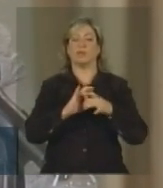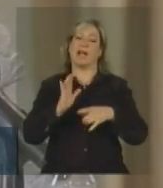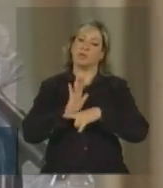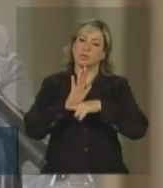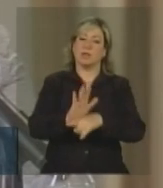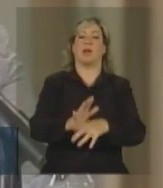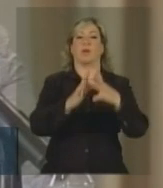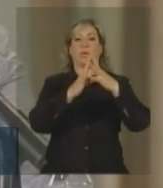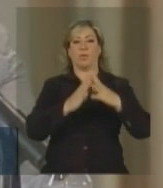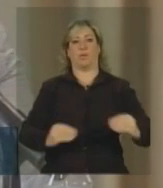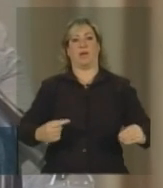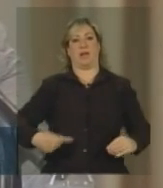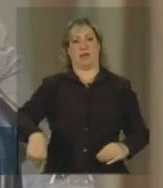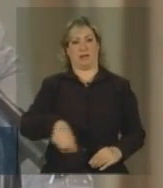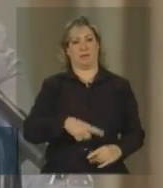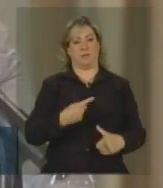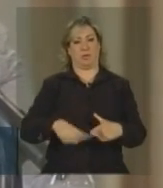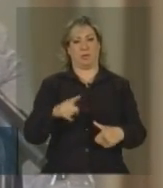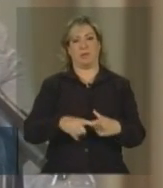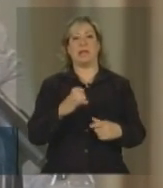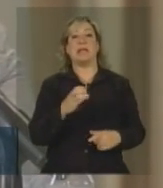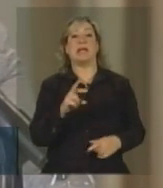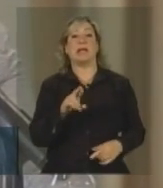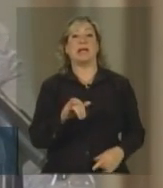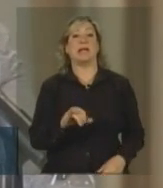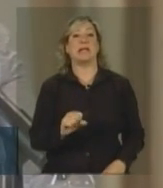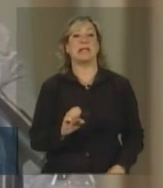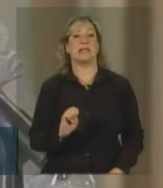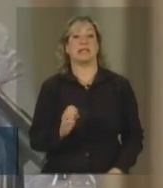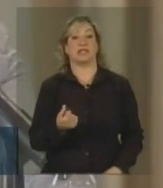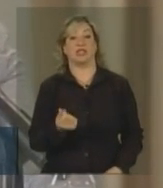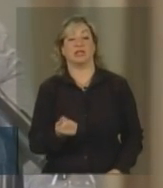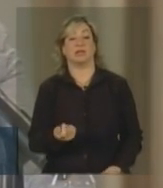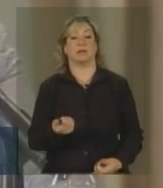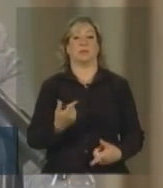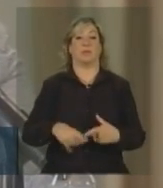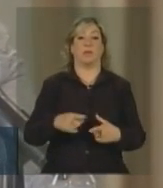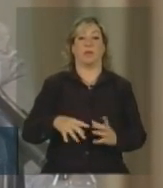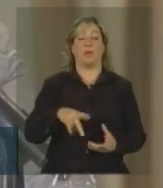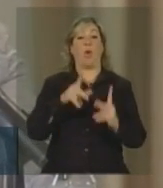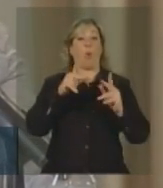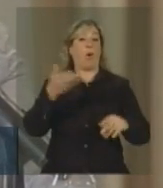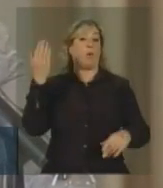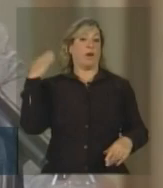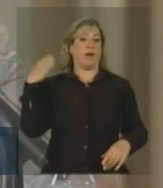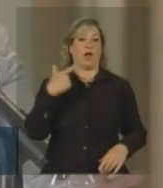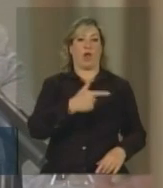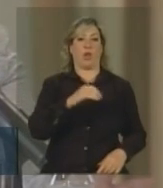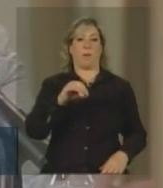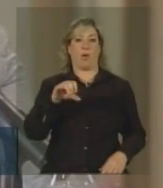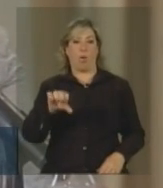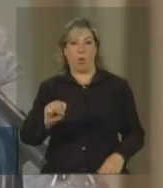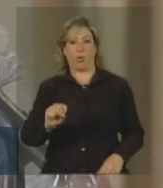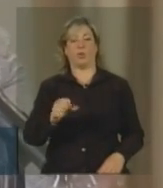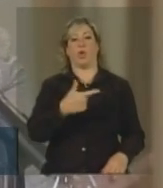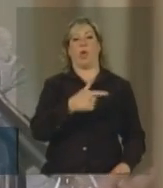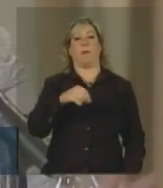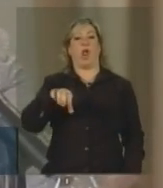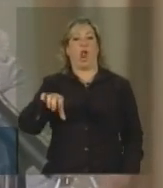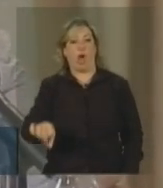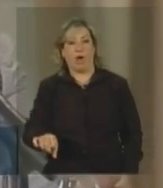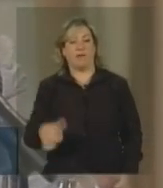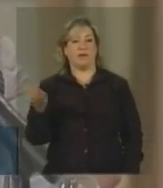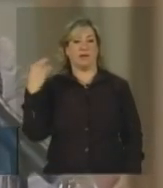nos moldes até muito bem feitos daquele momento, em 2008, 2009, quando o mundo reagiu de